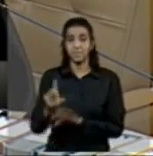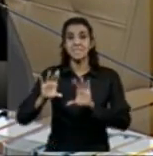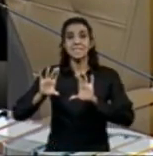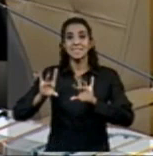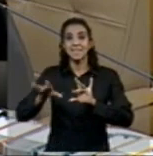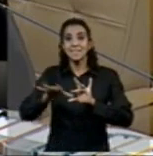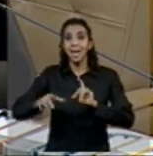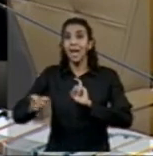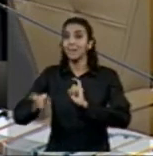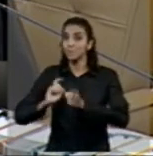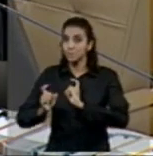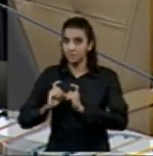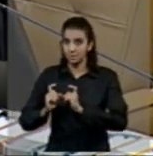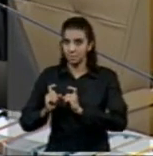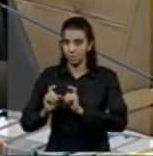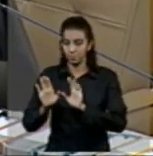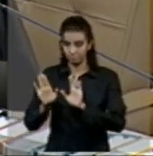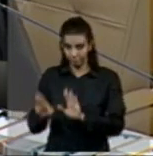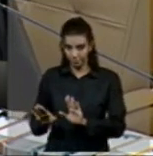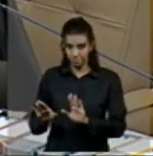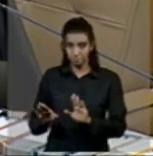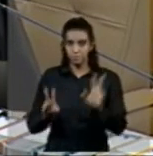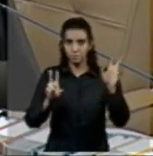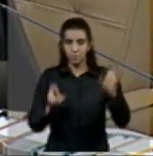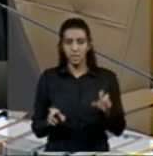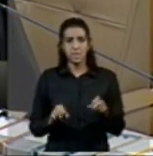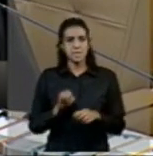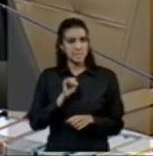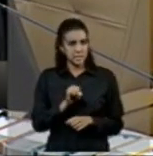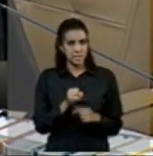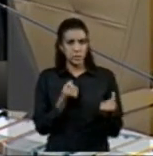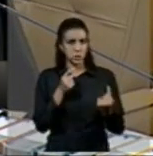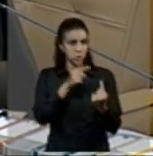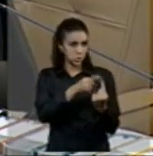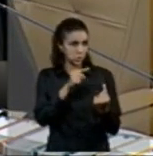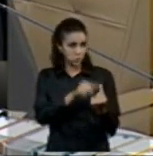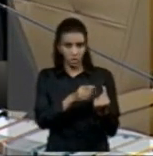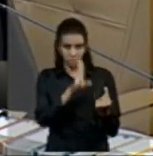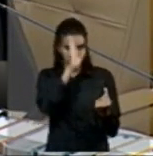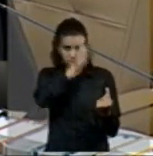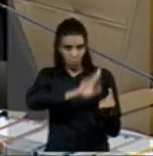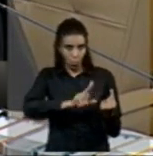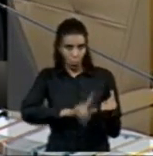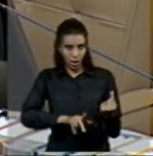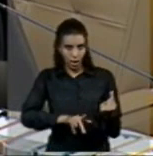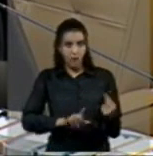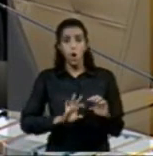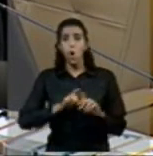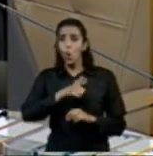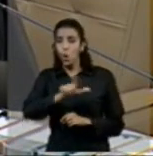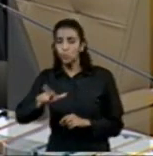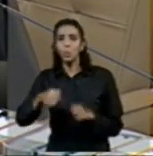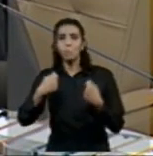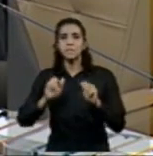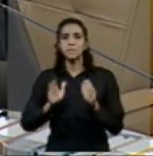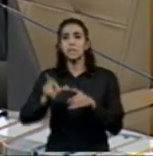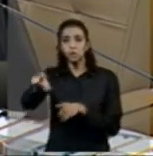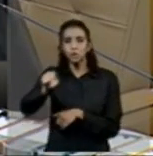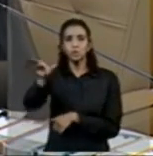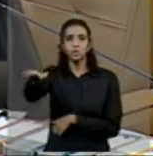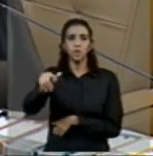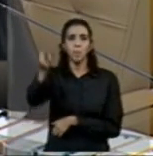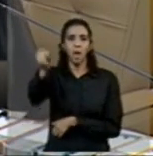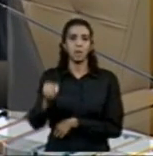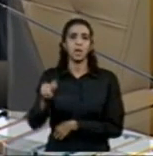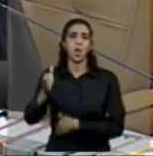ciências da administração, tudo que não é vocação de uma empresa deve ser entregue para especialistas. Leiria. É